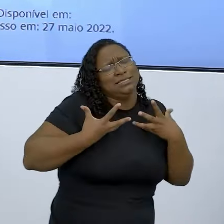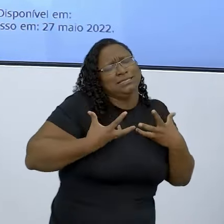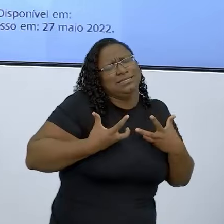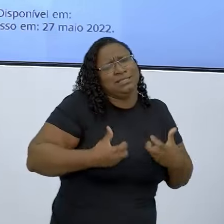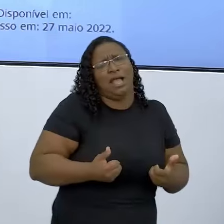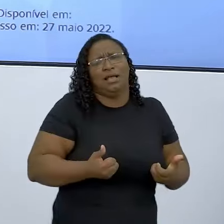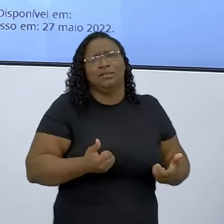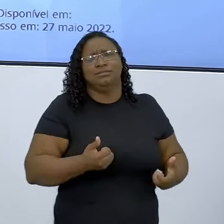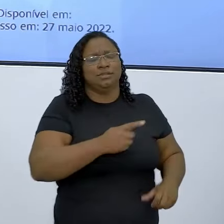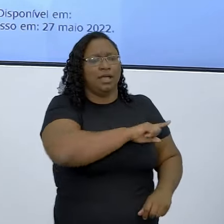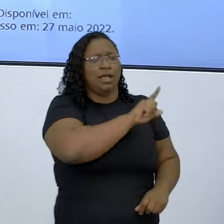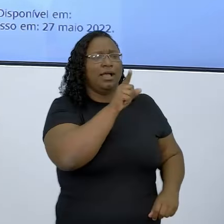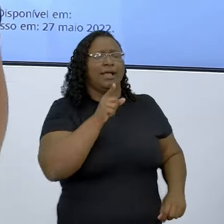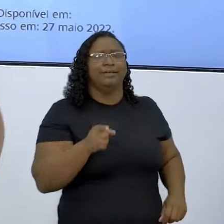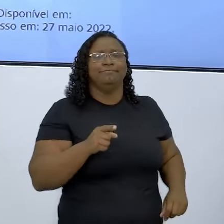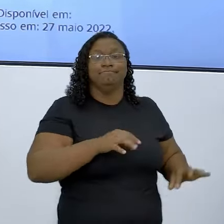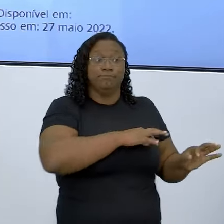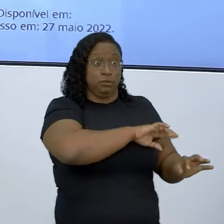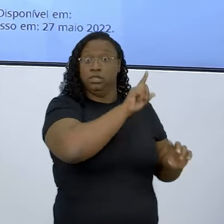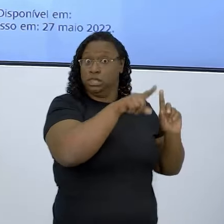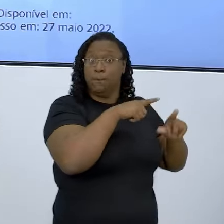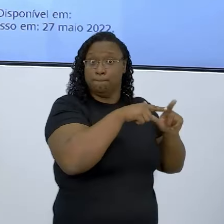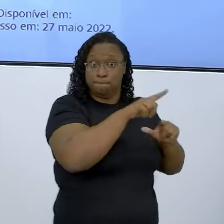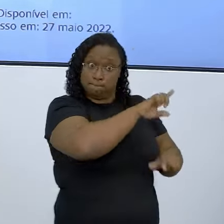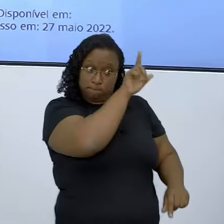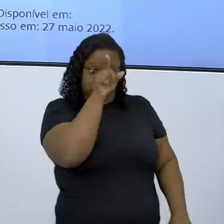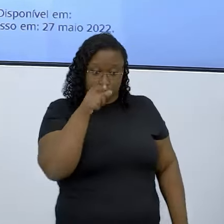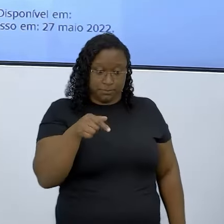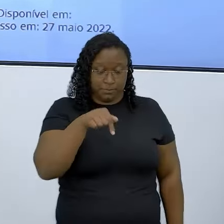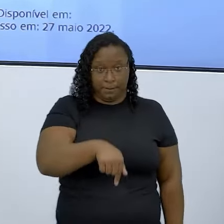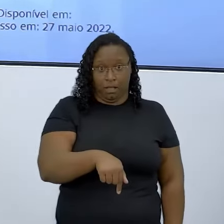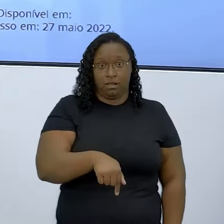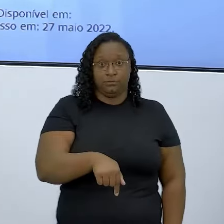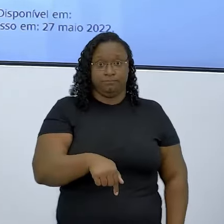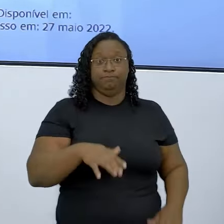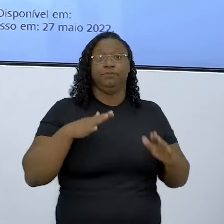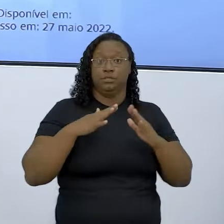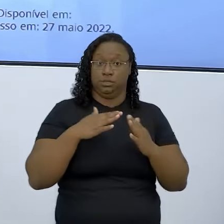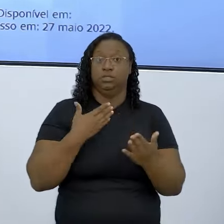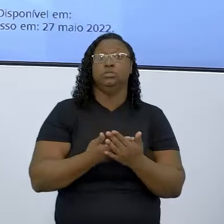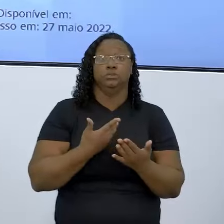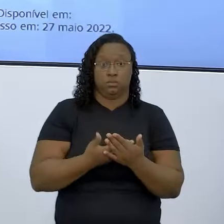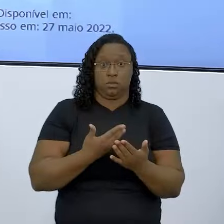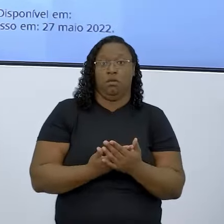precisava. Ele ia pra escola depois do trabalho, estudava.